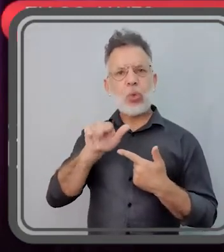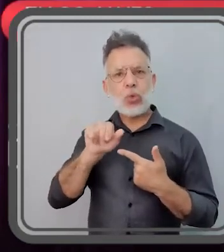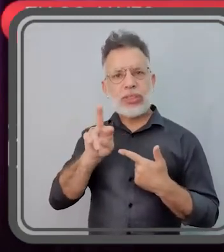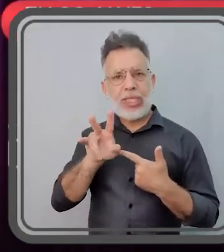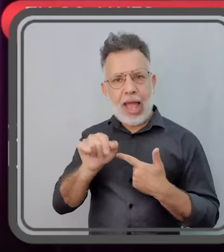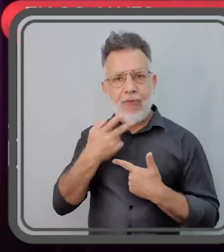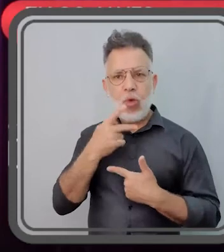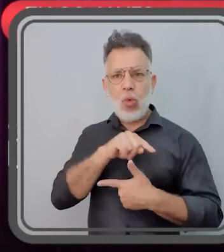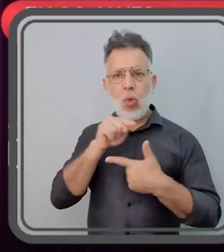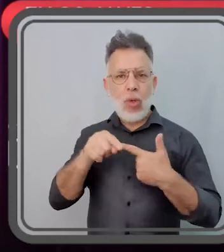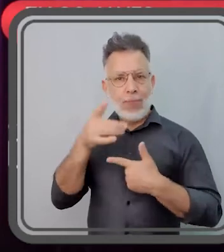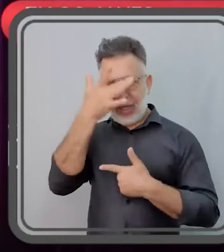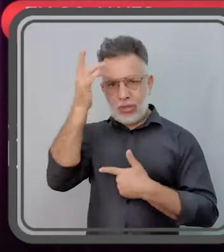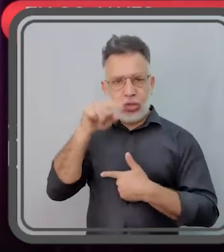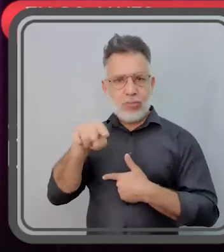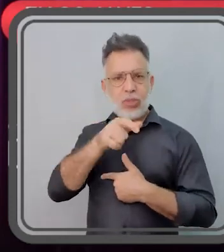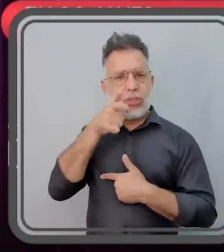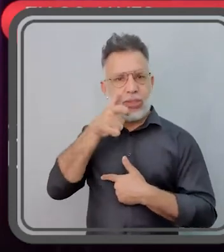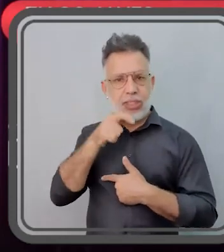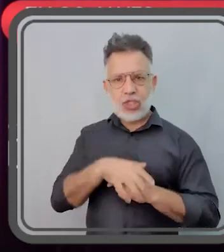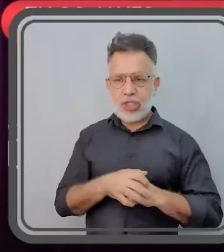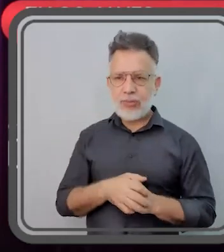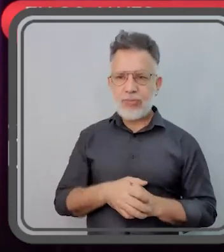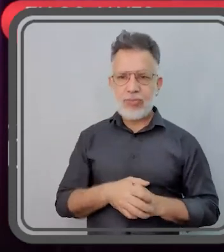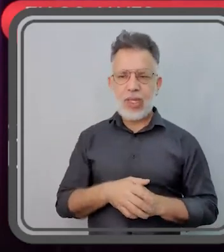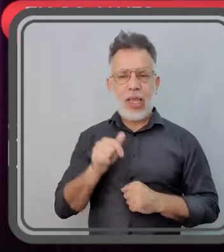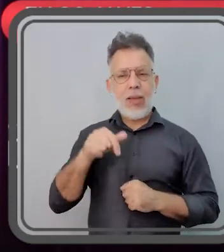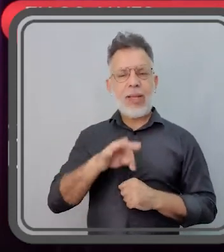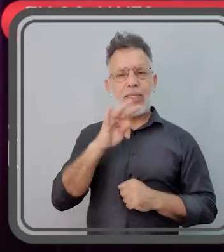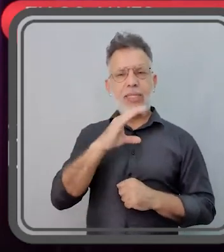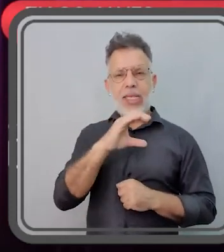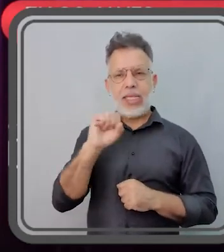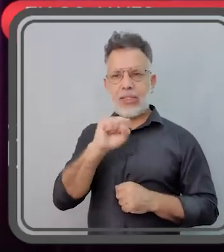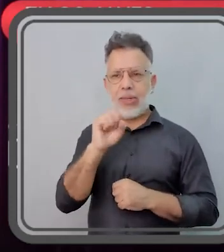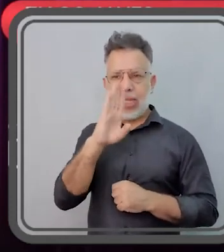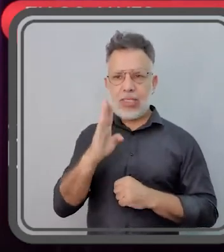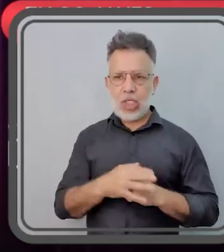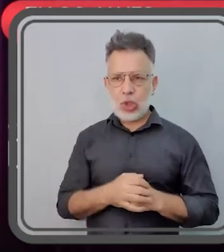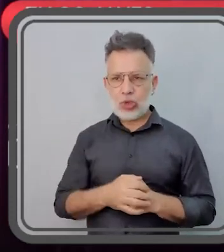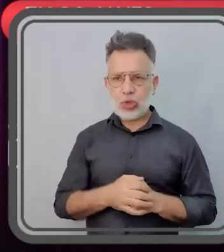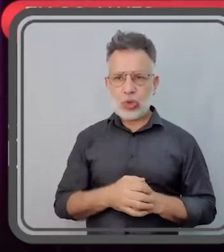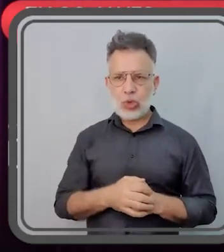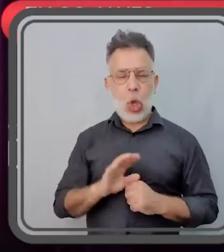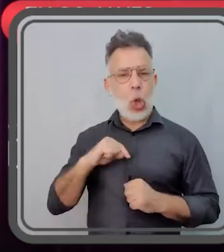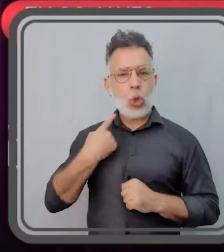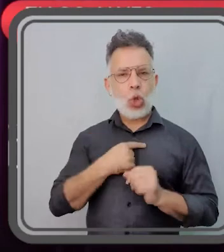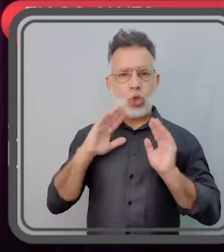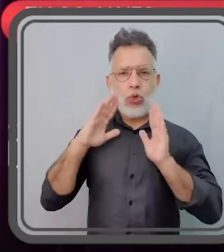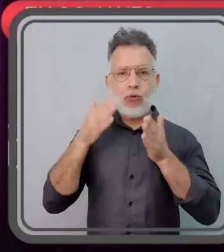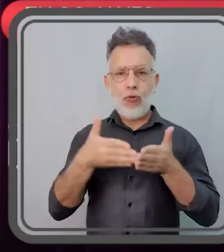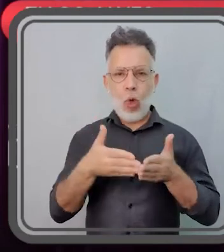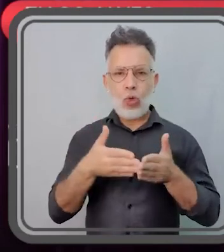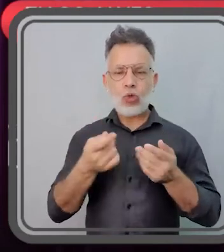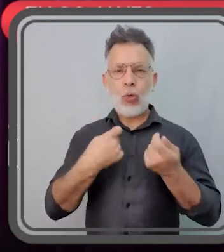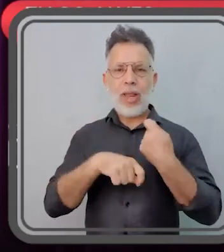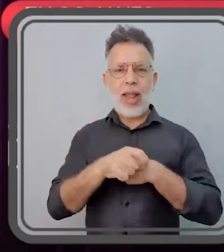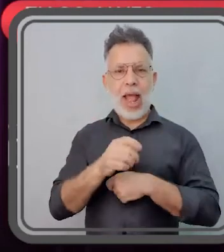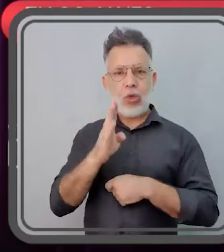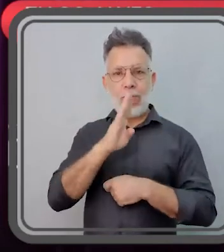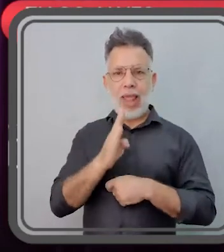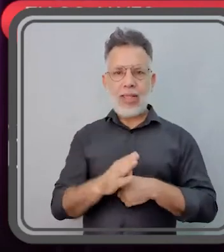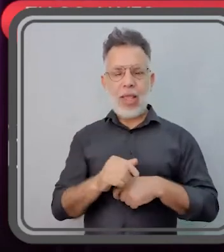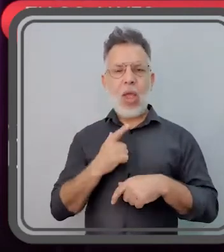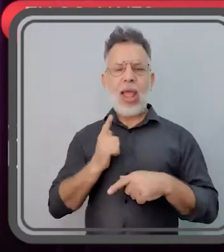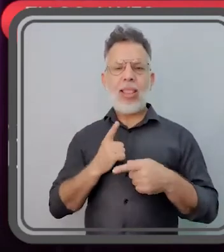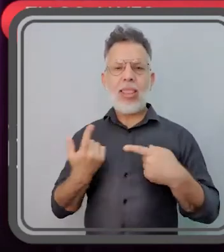estão assistindo, não? Para a TCS Brasil, nosso foco no mercado Brasil é ser